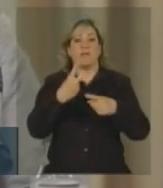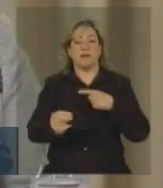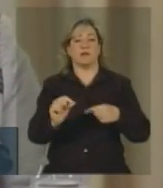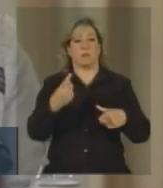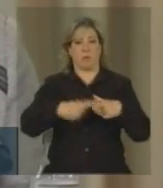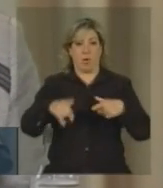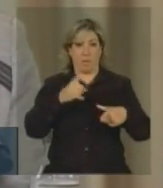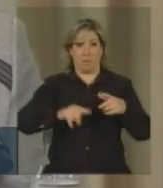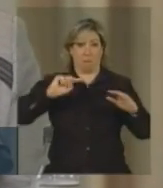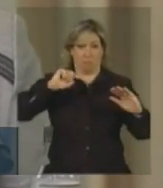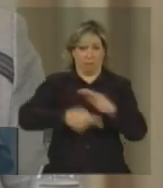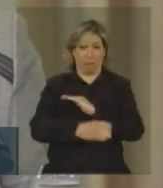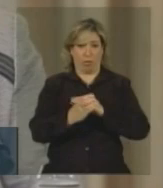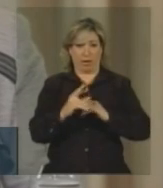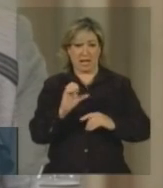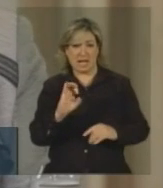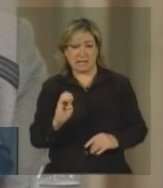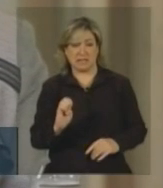através